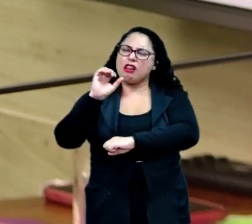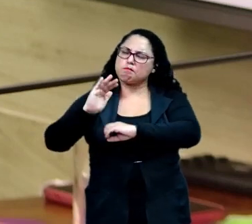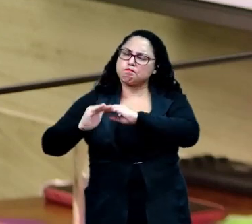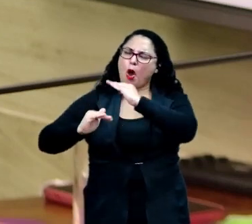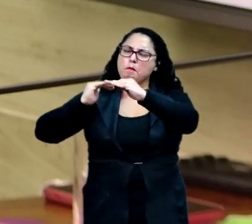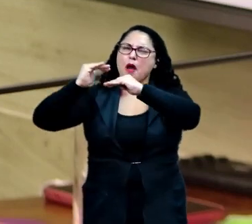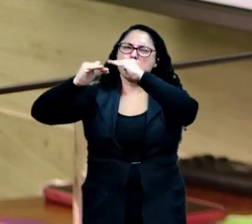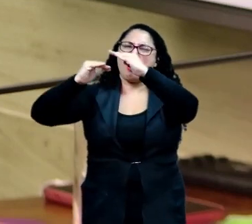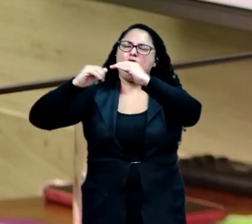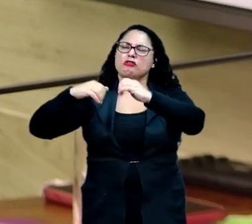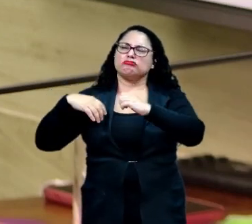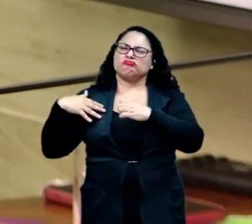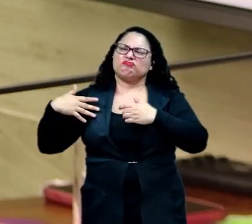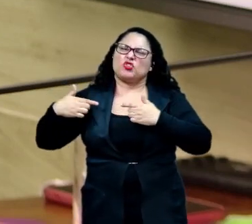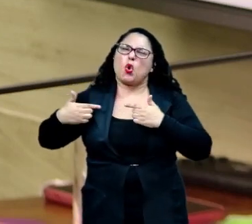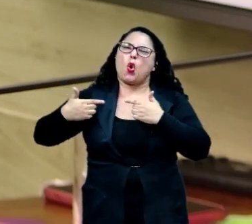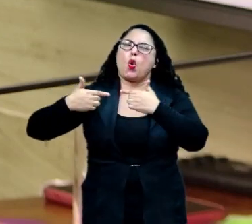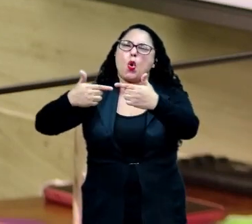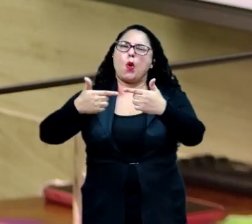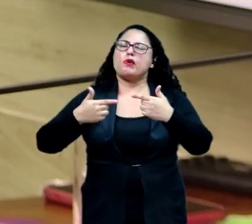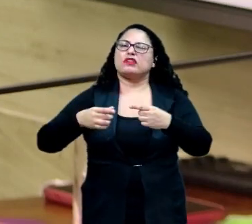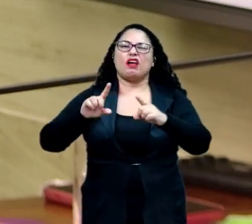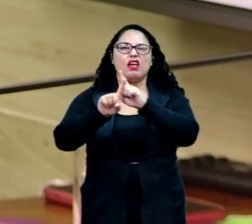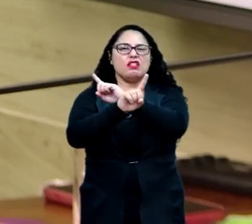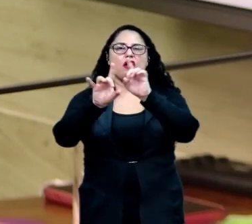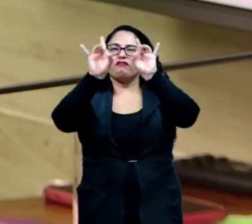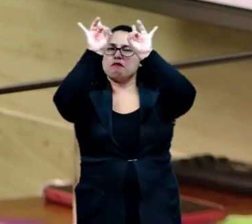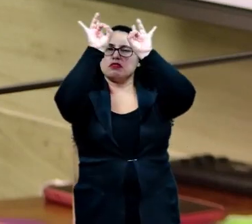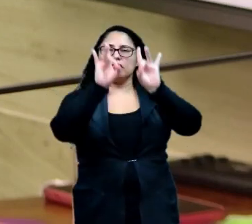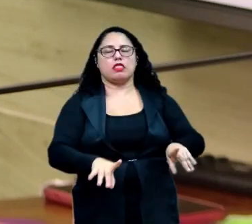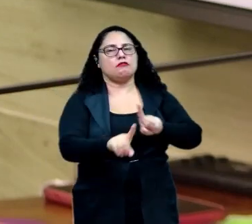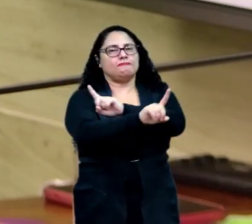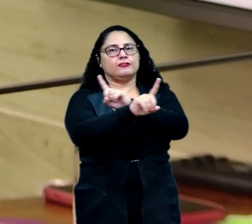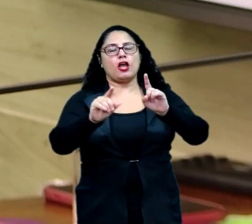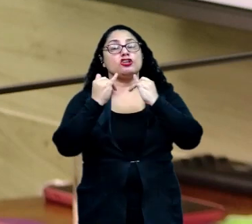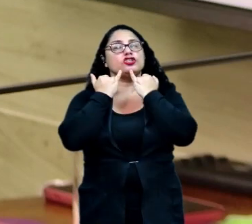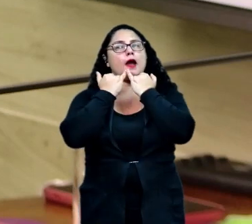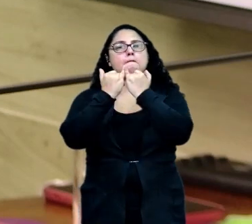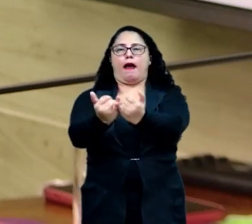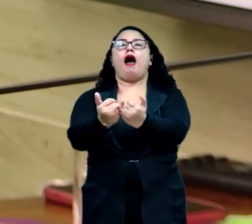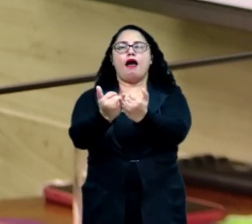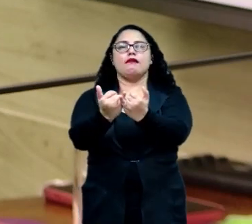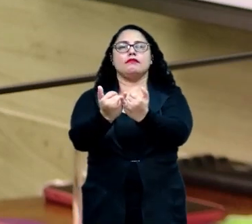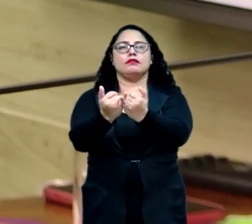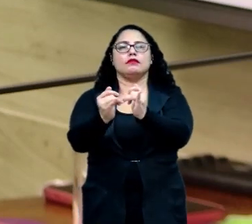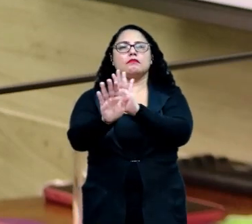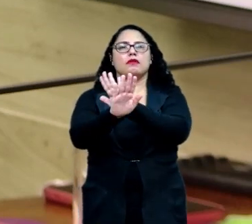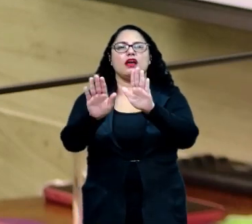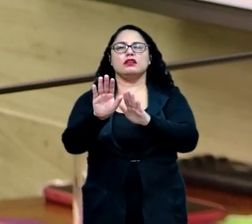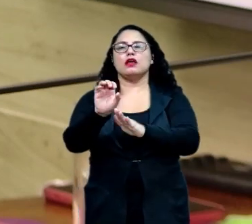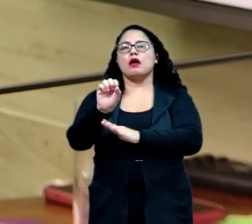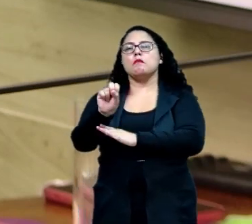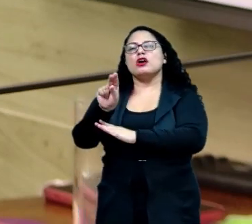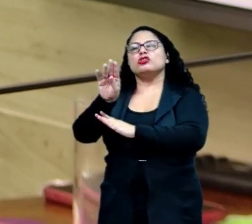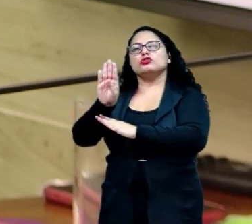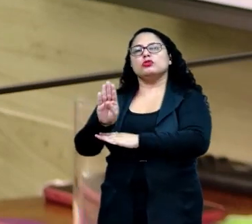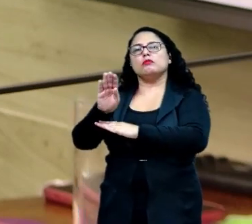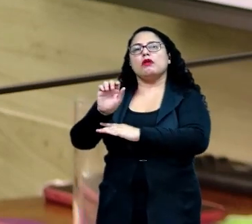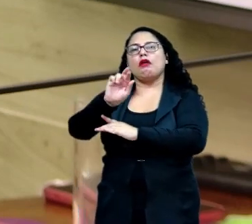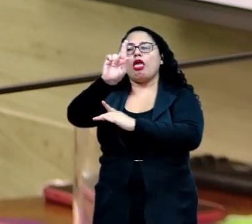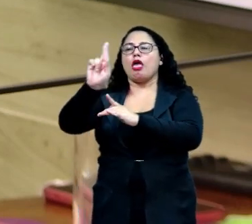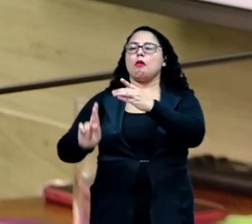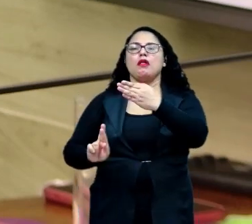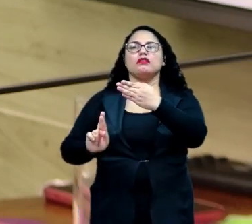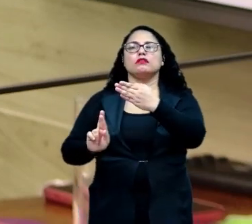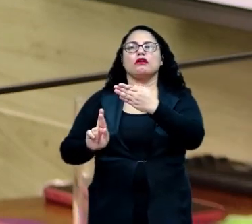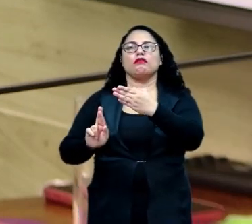luta. Não desistiremos jamais, mas há ainda uma subrepresentação muito violenta.